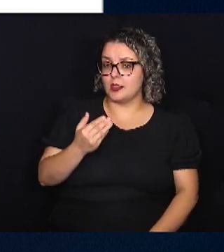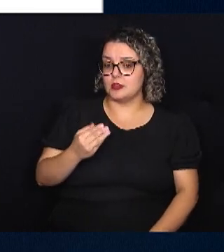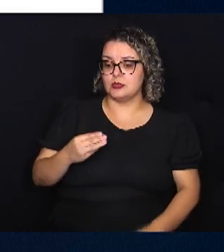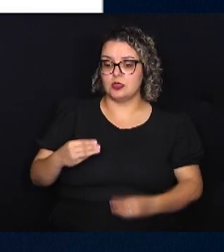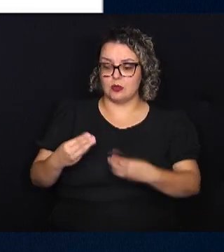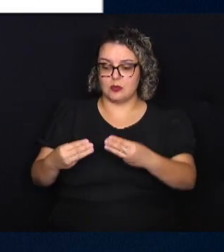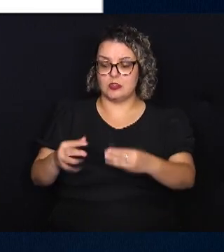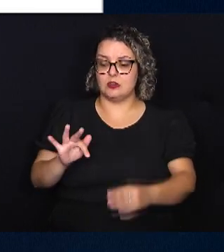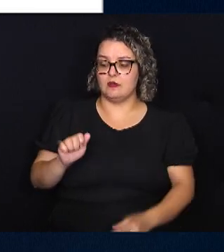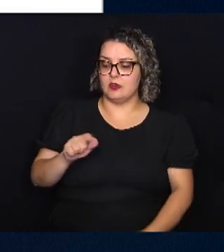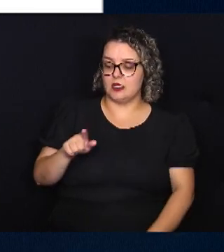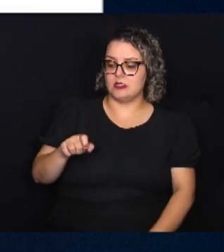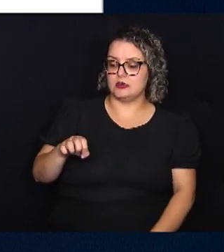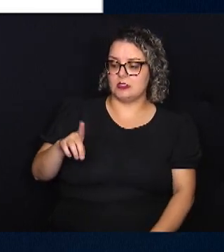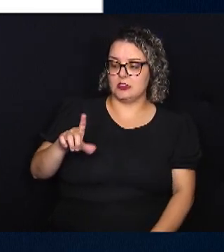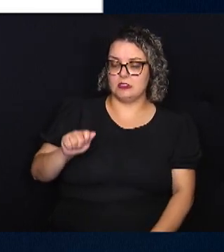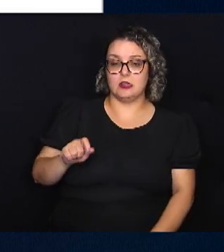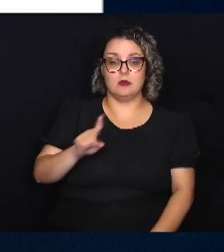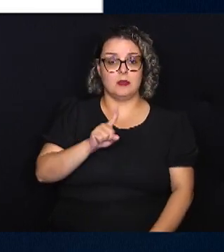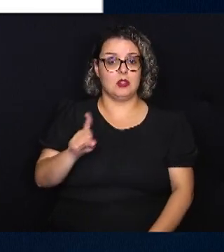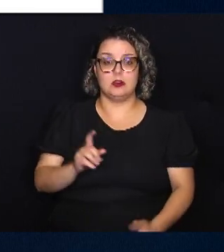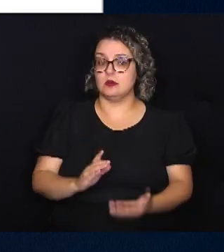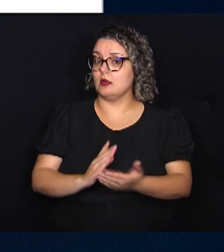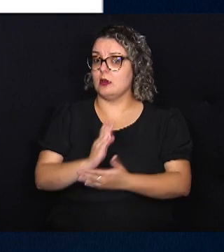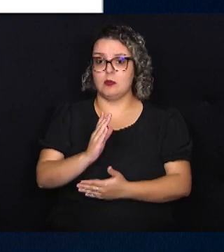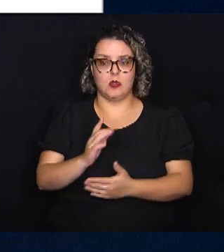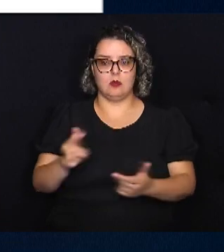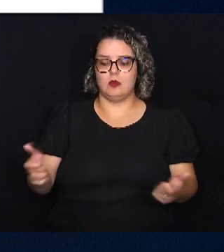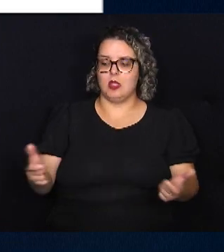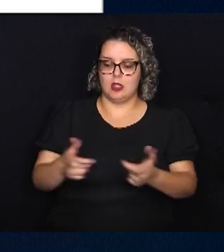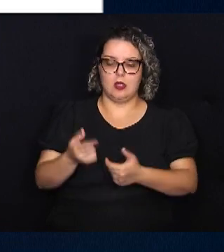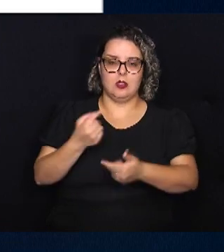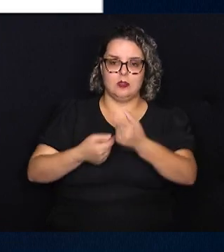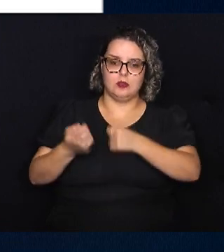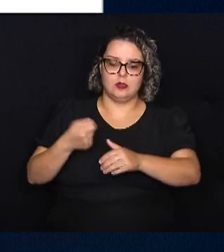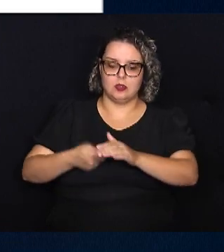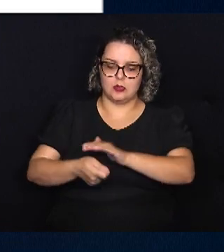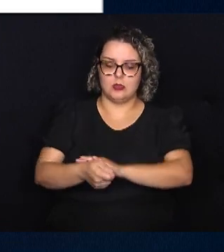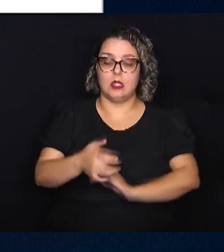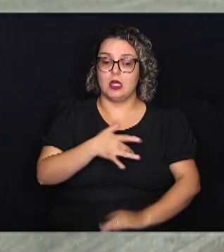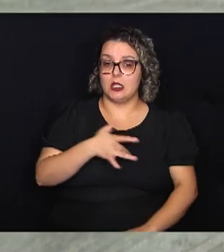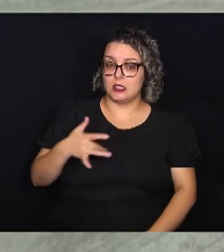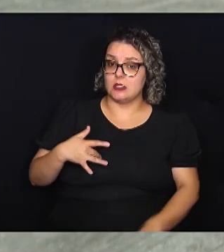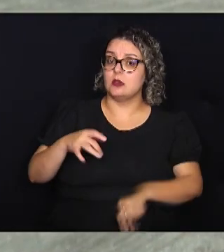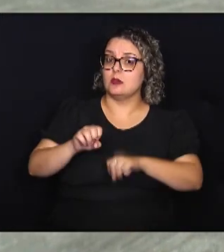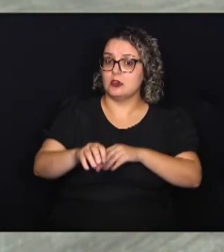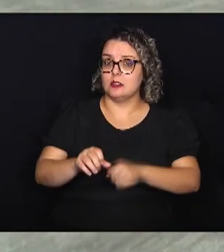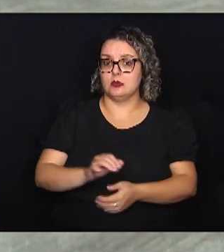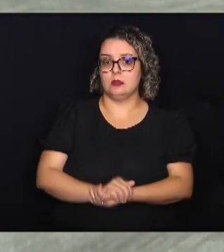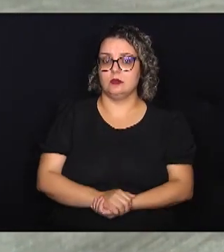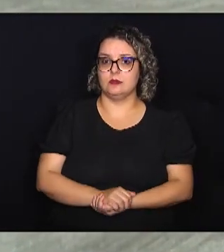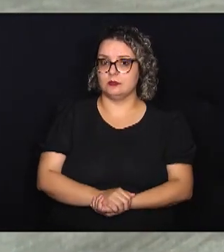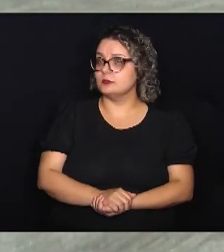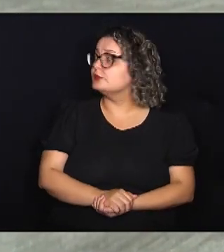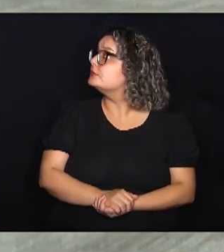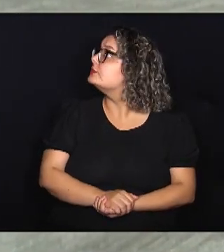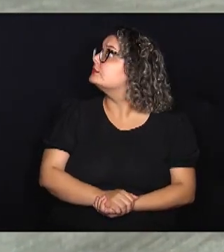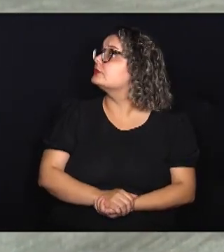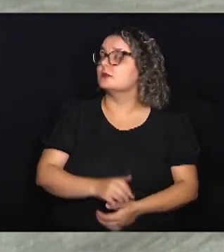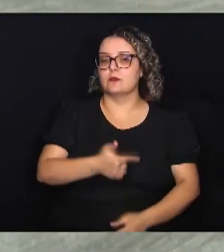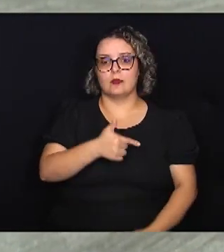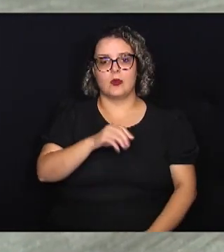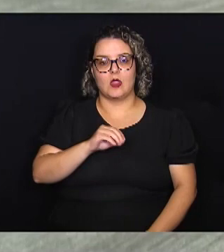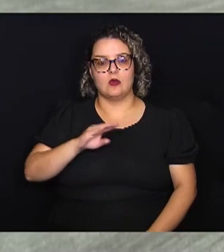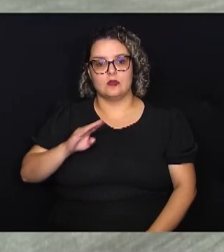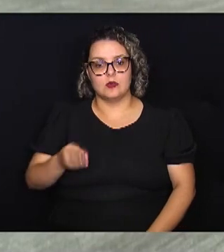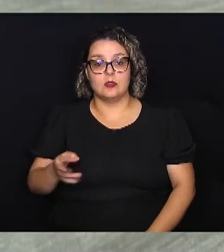Fazenda para que não seja aprovada a redução dos investimentos aplicados na saúde e educação. É um aporte de 20 bilhões